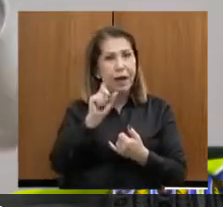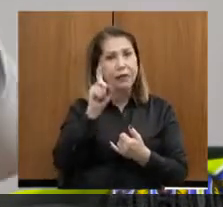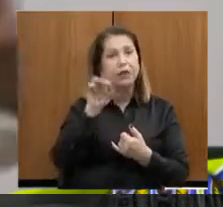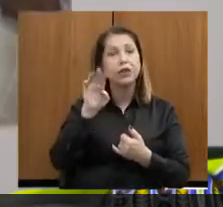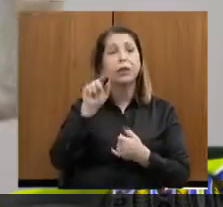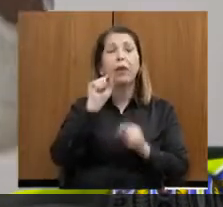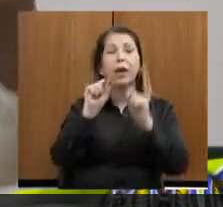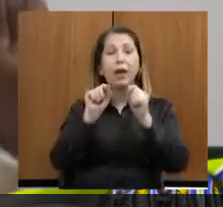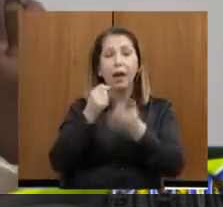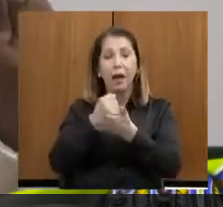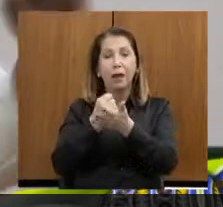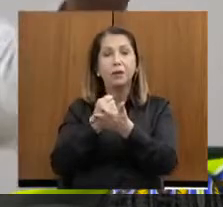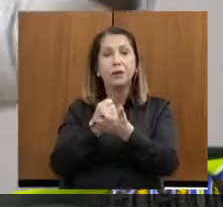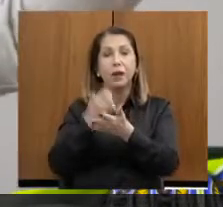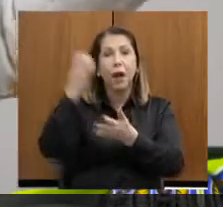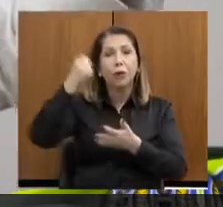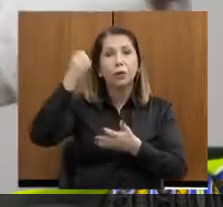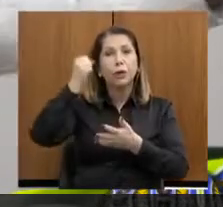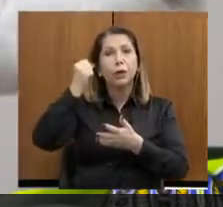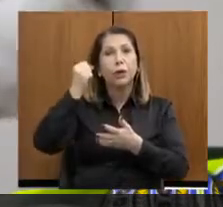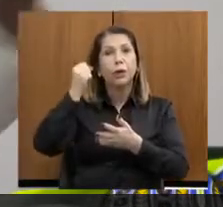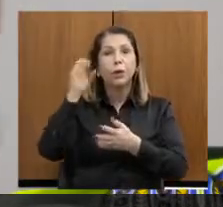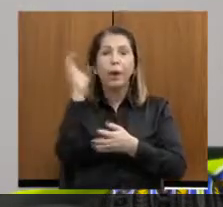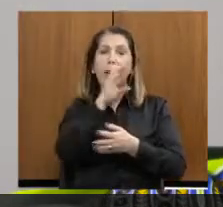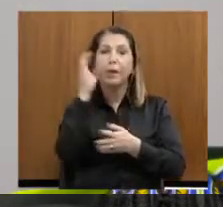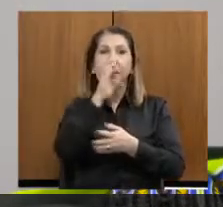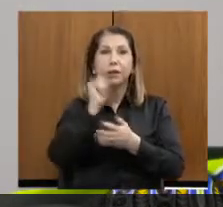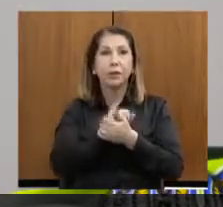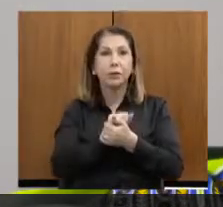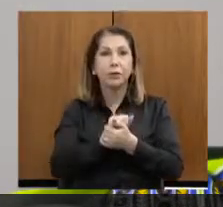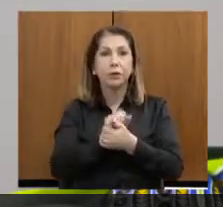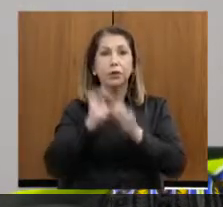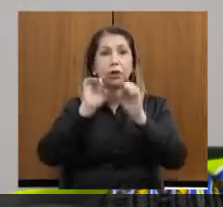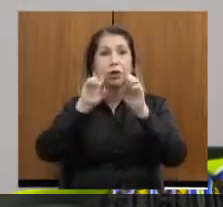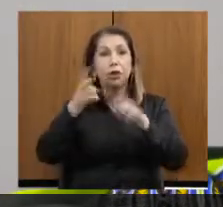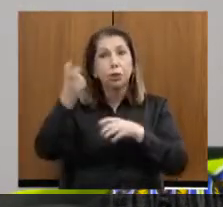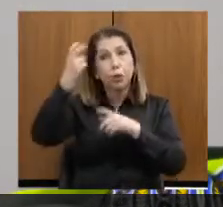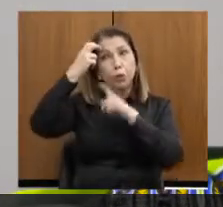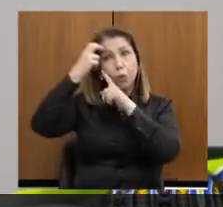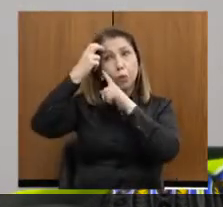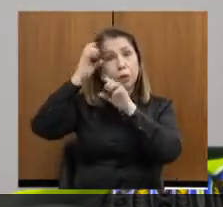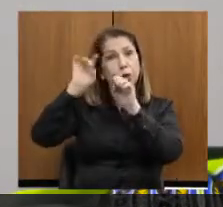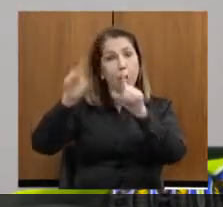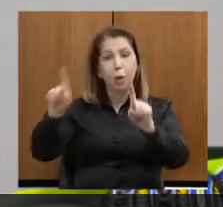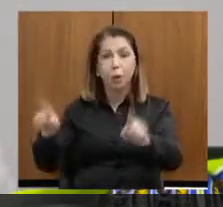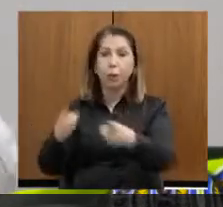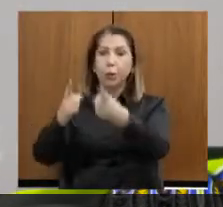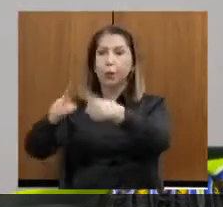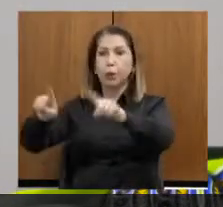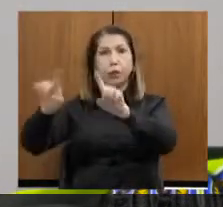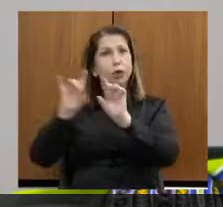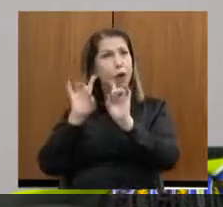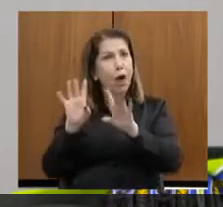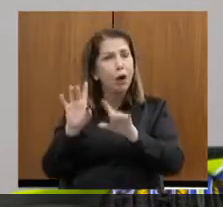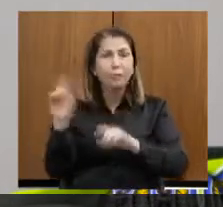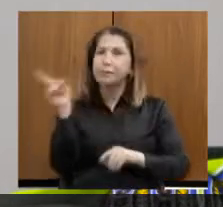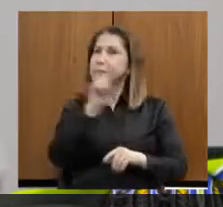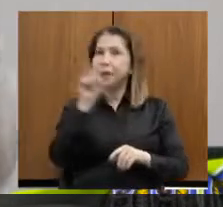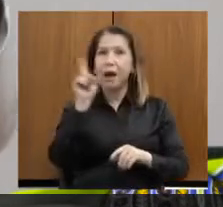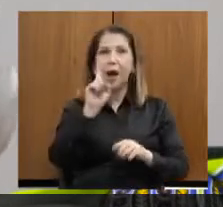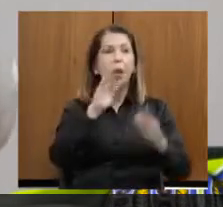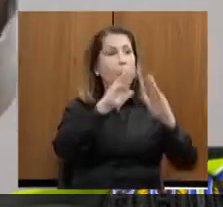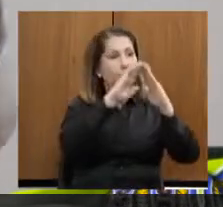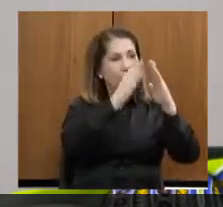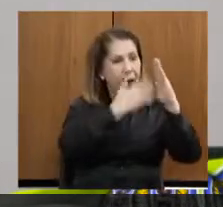auxílio emergencial para a cultura não é só porque essa Sinfônica de Belo Horizonte e ela chegou nos